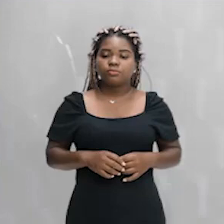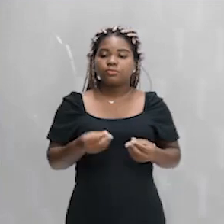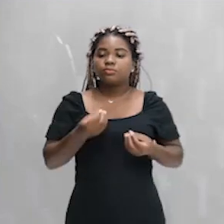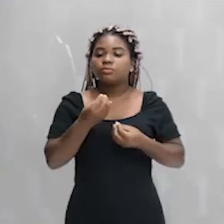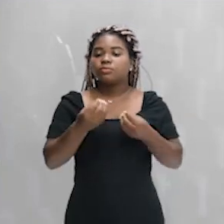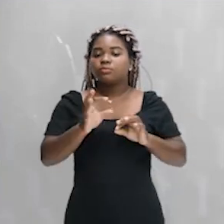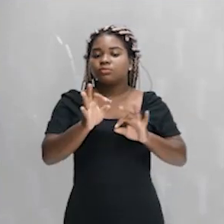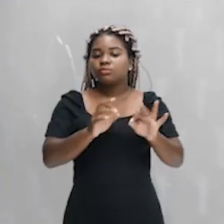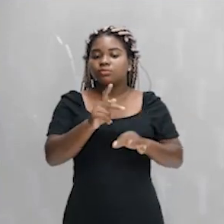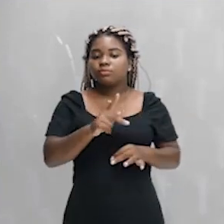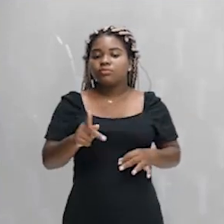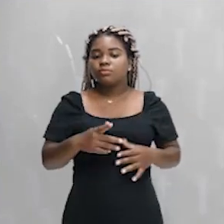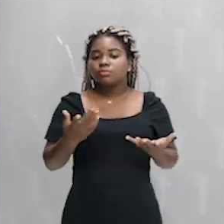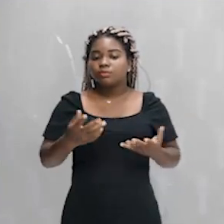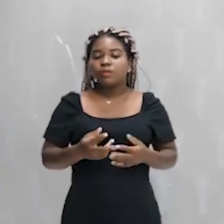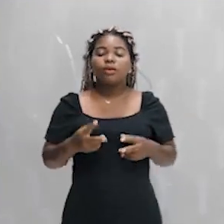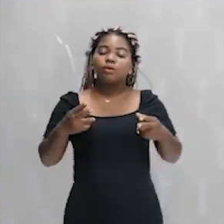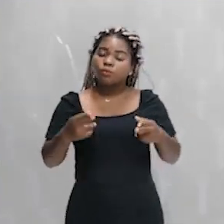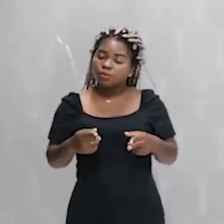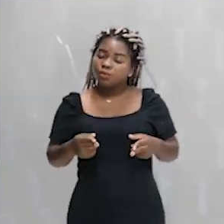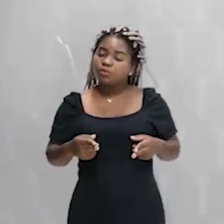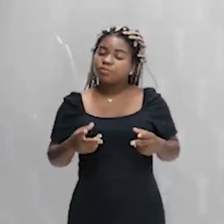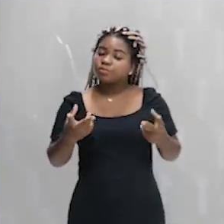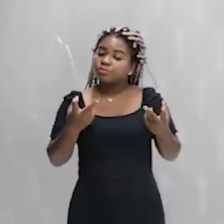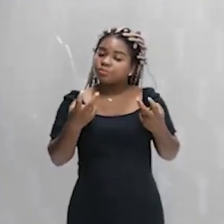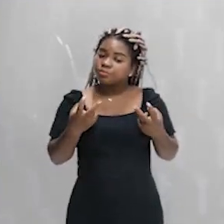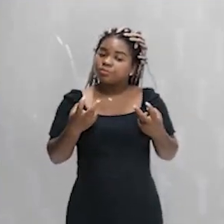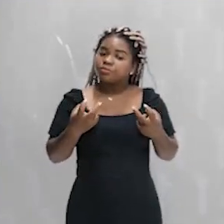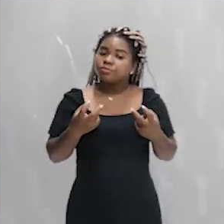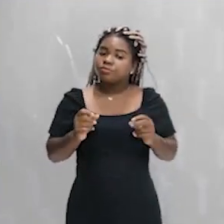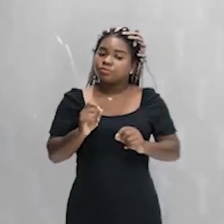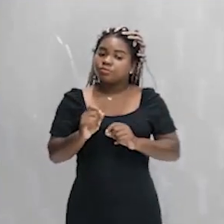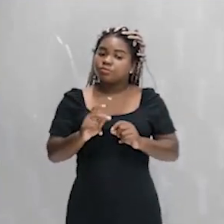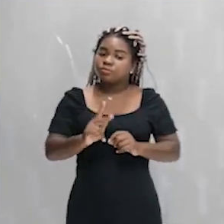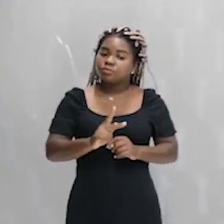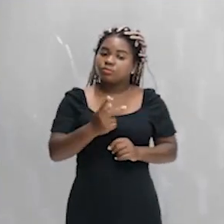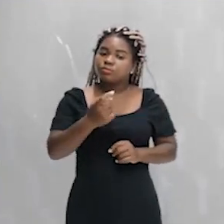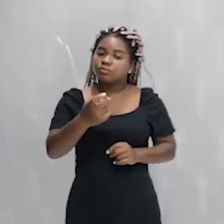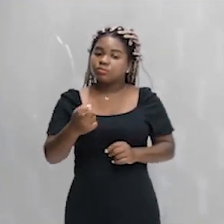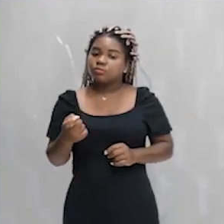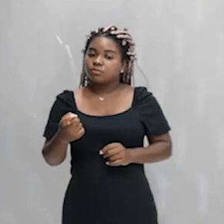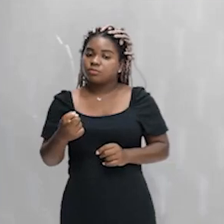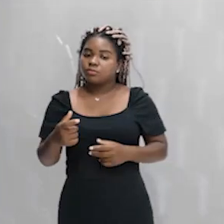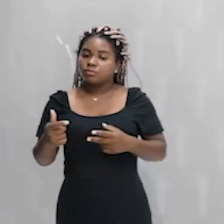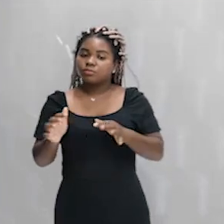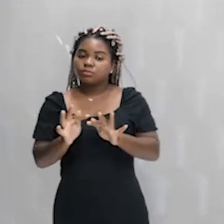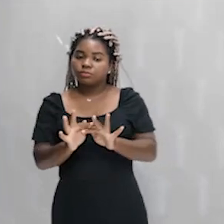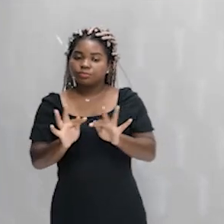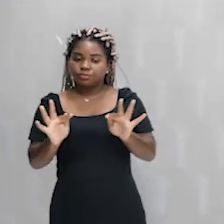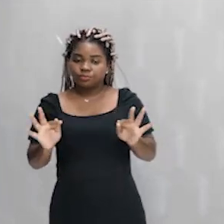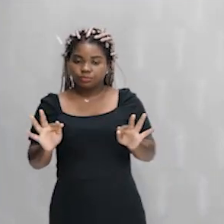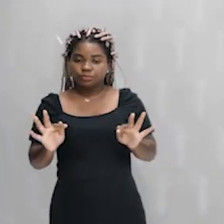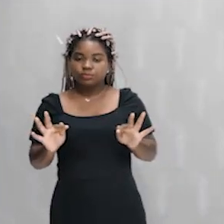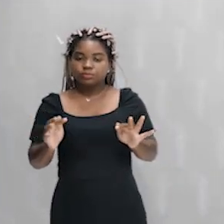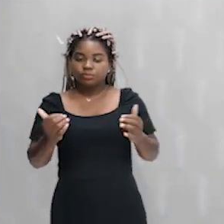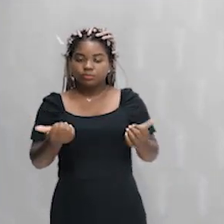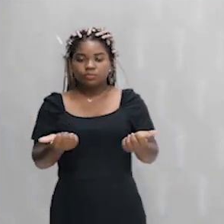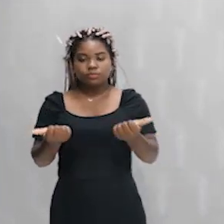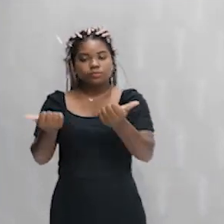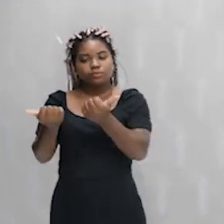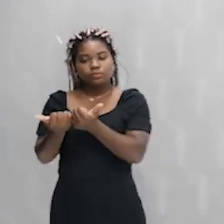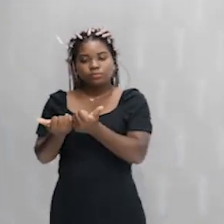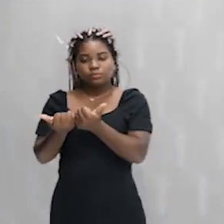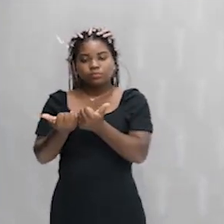fazer? Vamos seguir um raciocínio, gente. Perceba que h de x é uma função, então eu vou